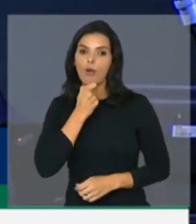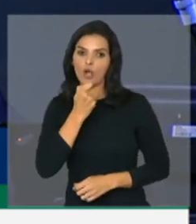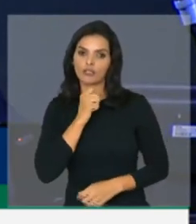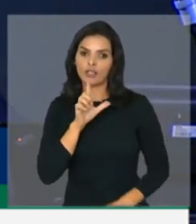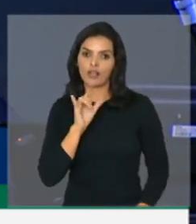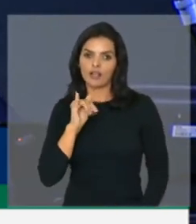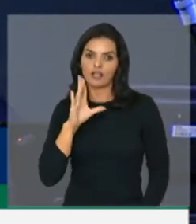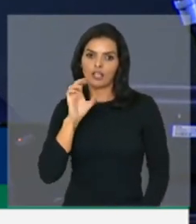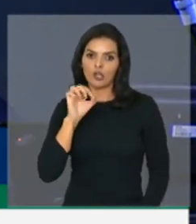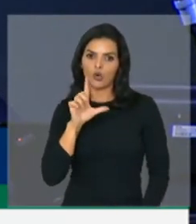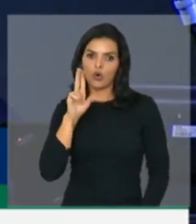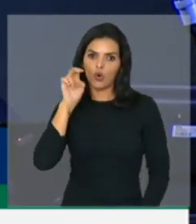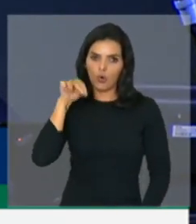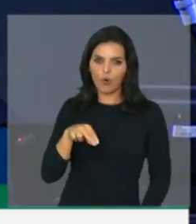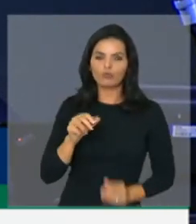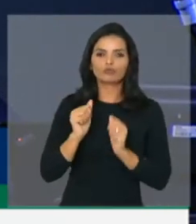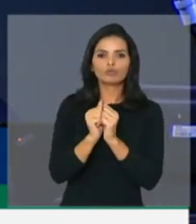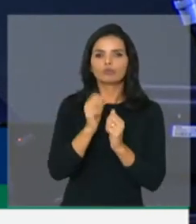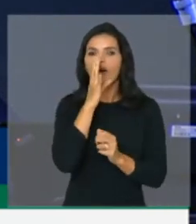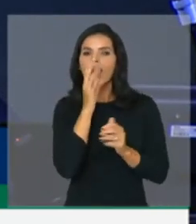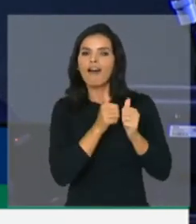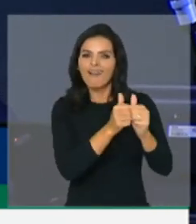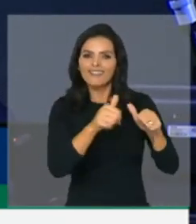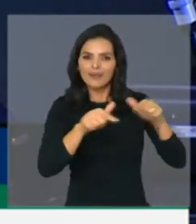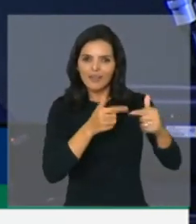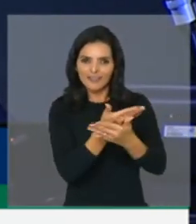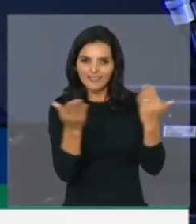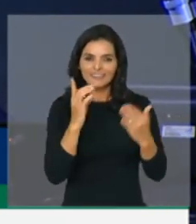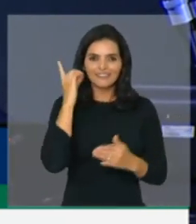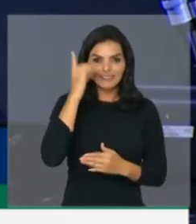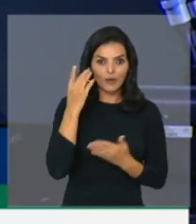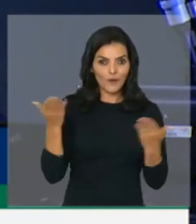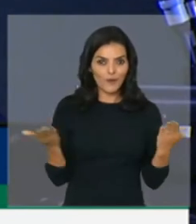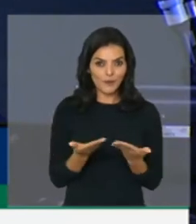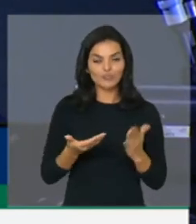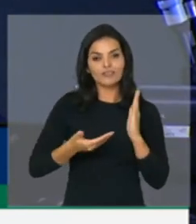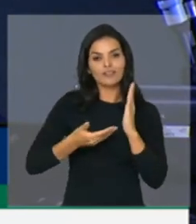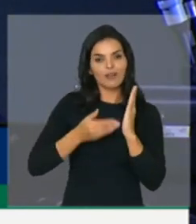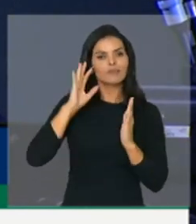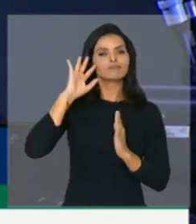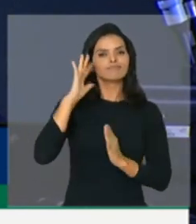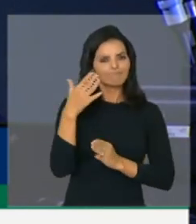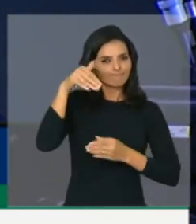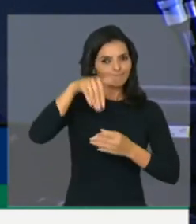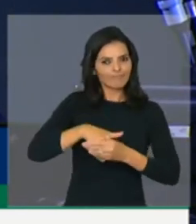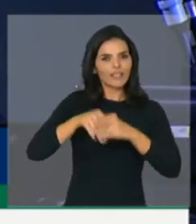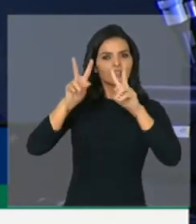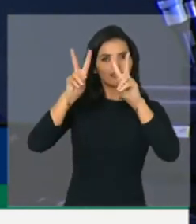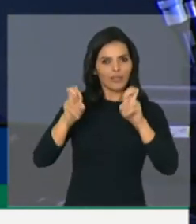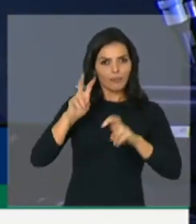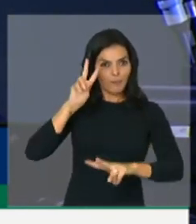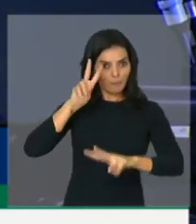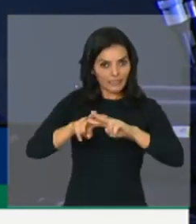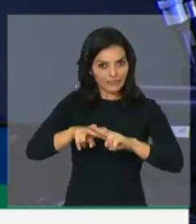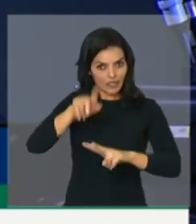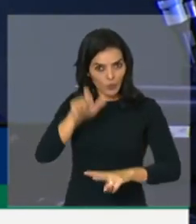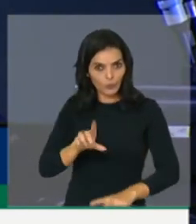aqui no plenário os trabalhos dos deputados, nesse dia em que a Câmara decidiu sobre esse tema importante,